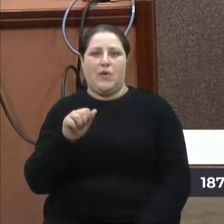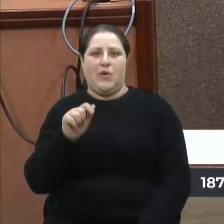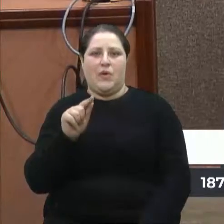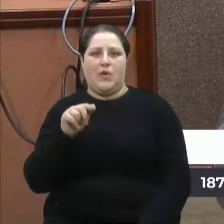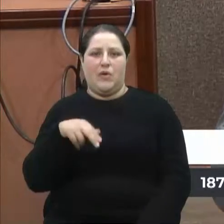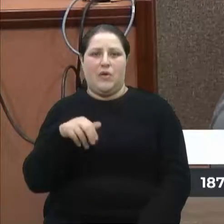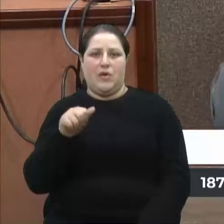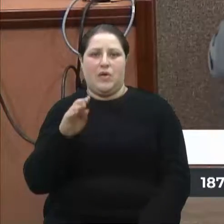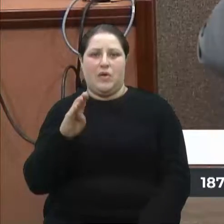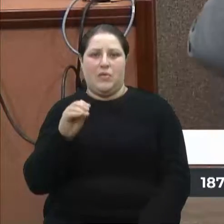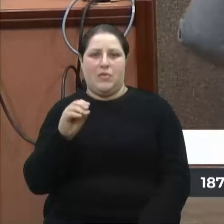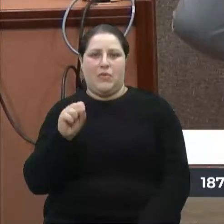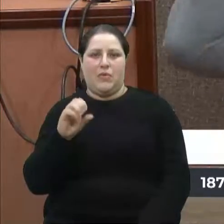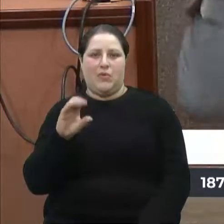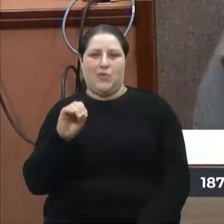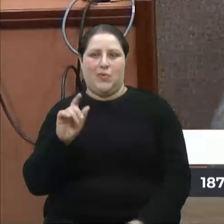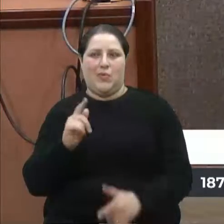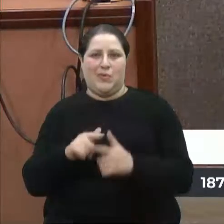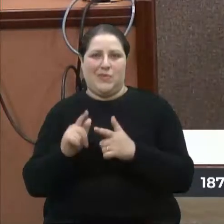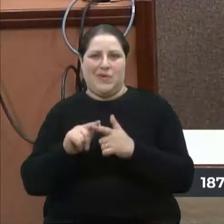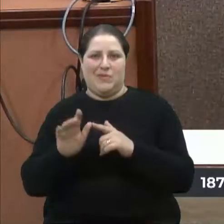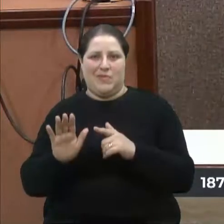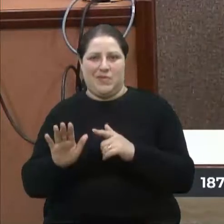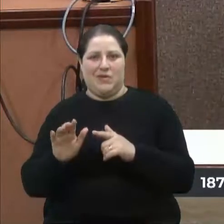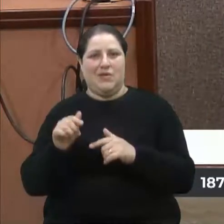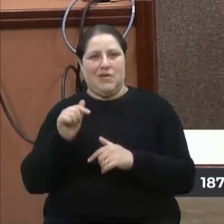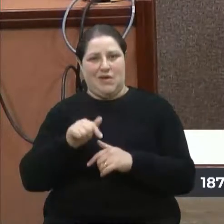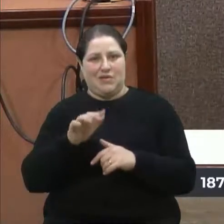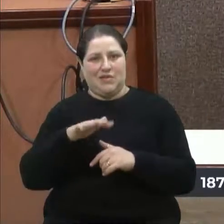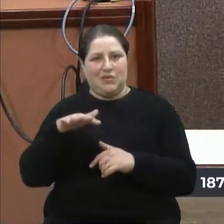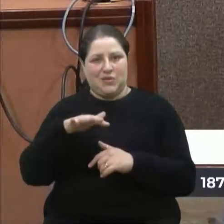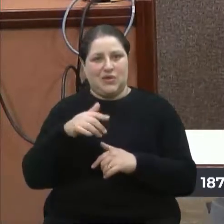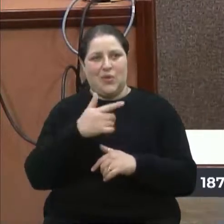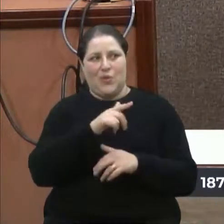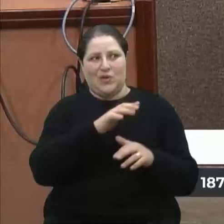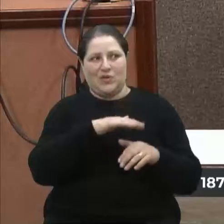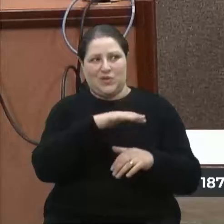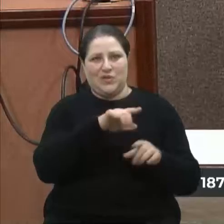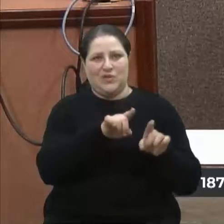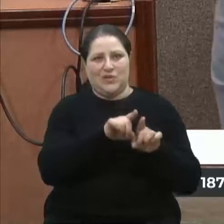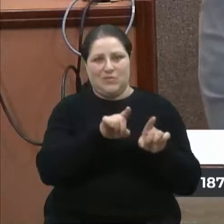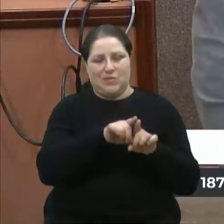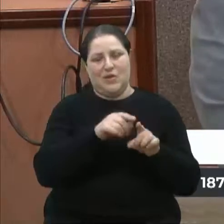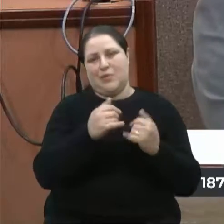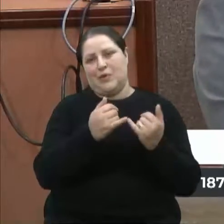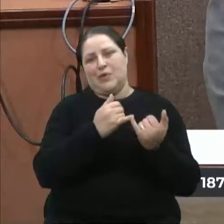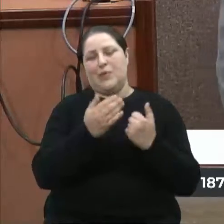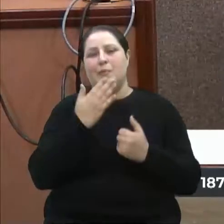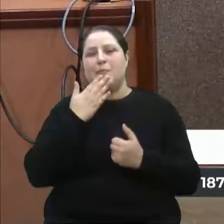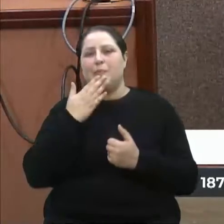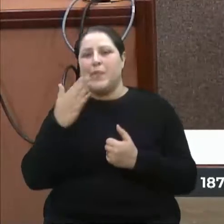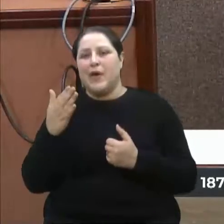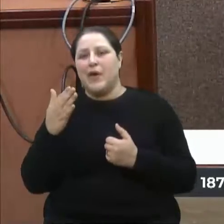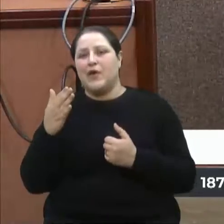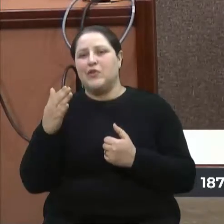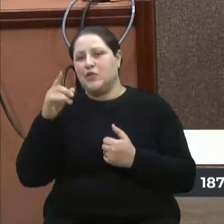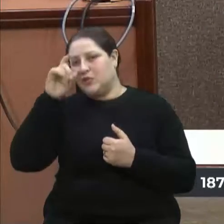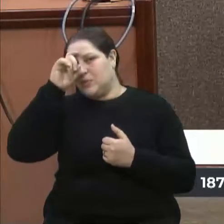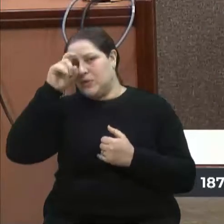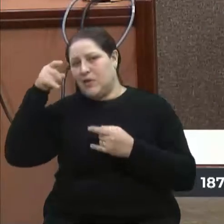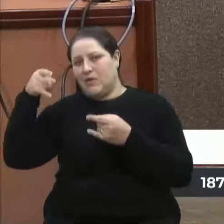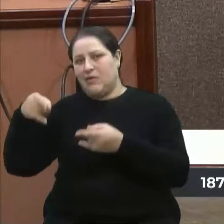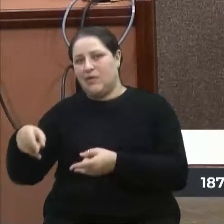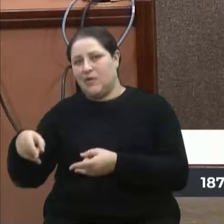nessa situação, mas em todas as situações, quando a gente faz um pedido, por exemplo, por um leito para alguém e não tem